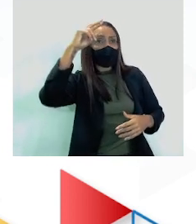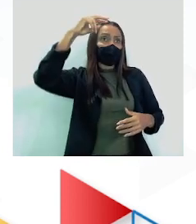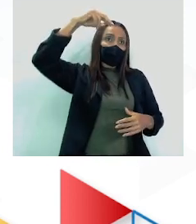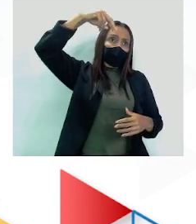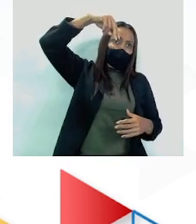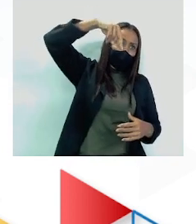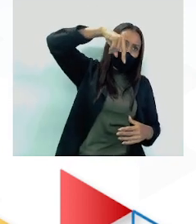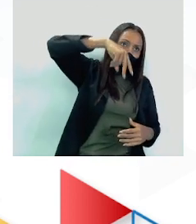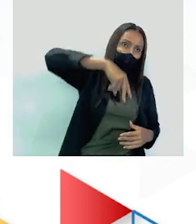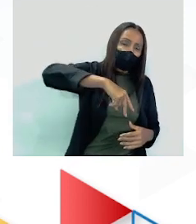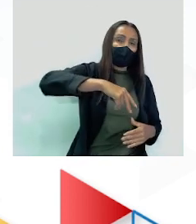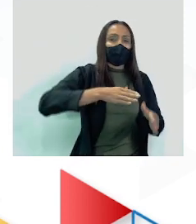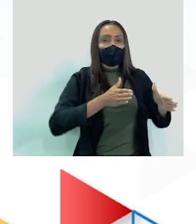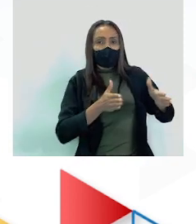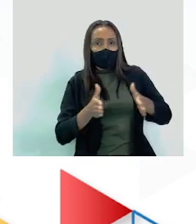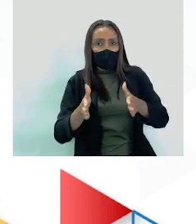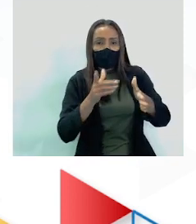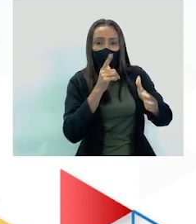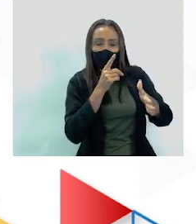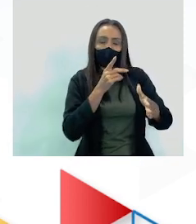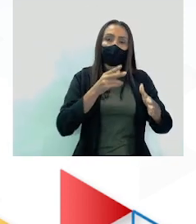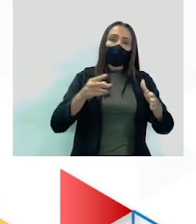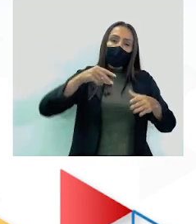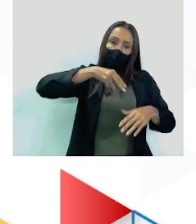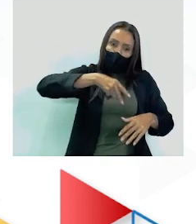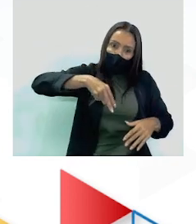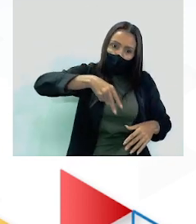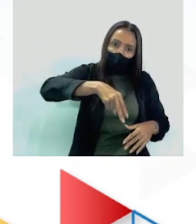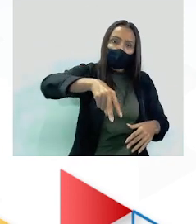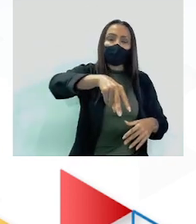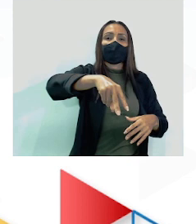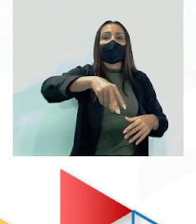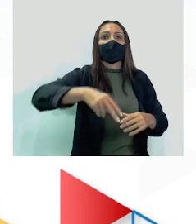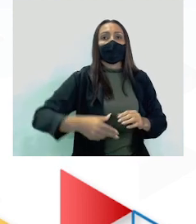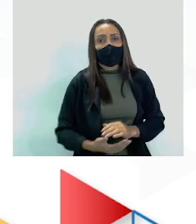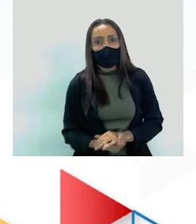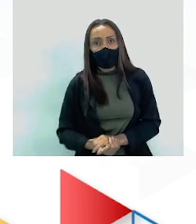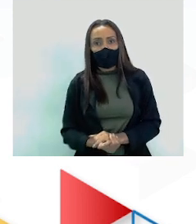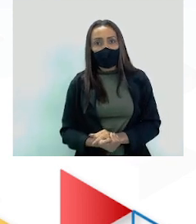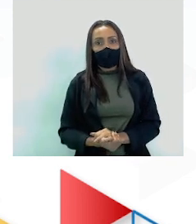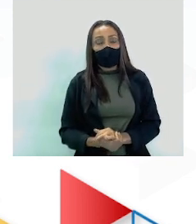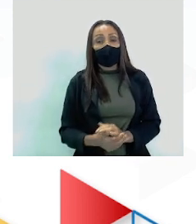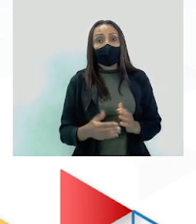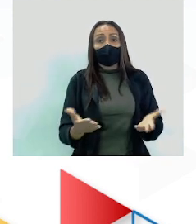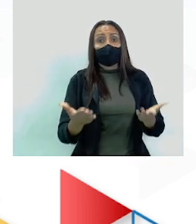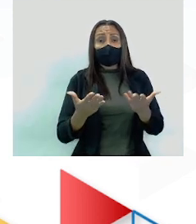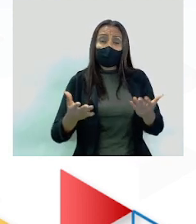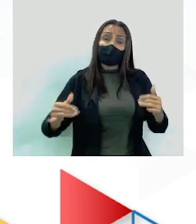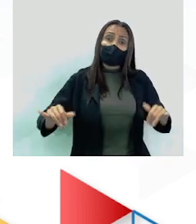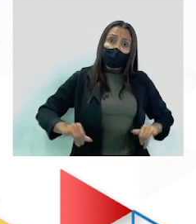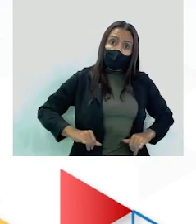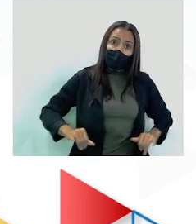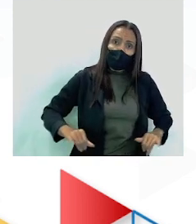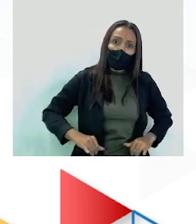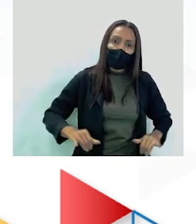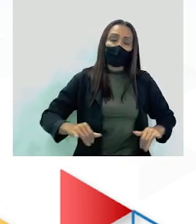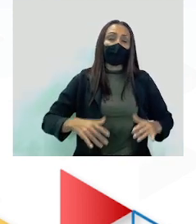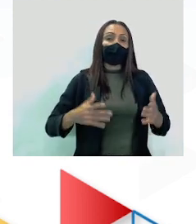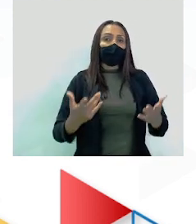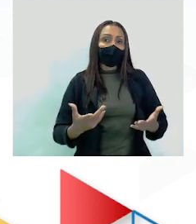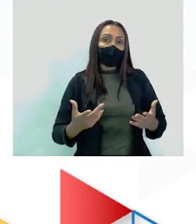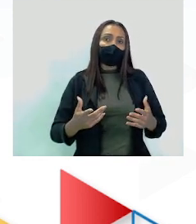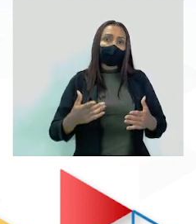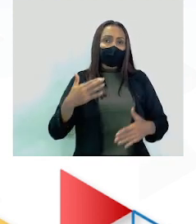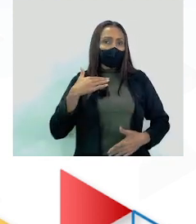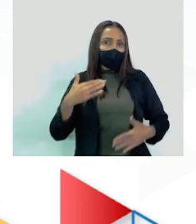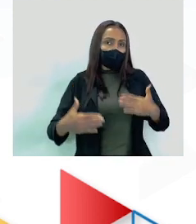por riachos, por rios. Isso tinha que ser na base da resistência mesmo, né? E por isso que a esse sofrimento aí, a toda essa resistência física,